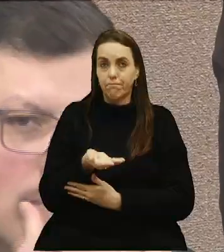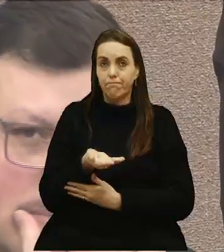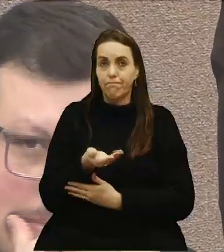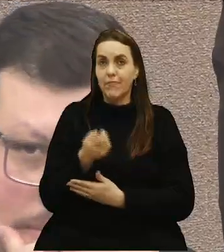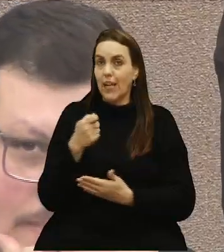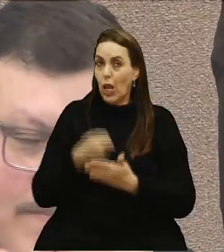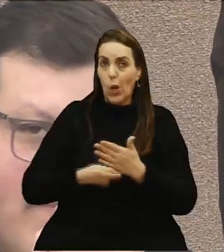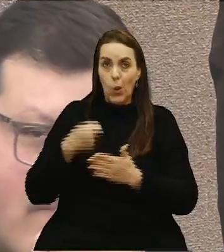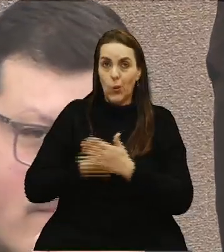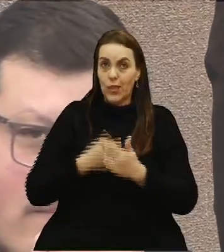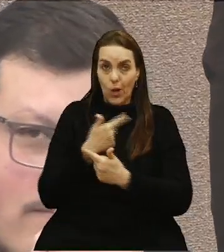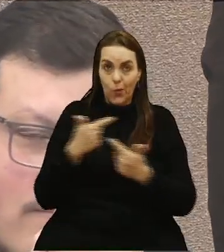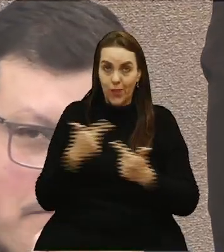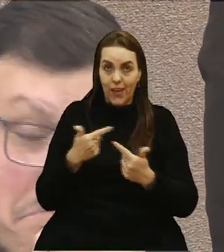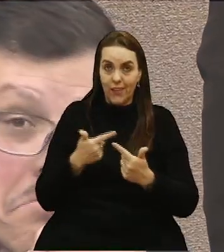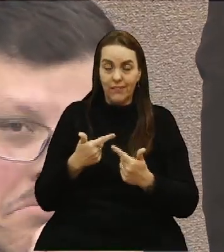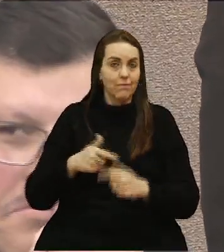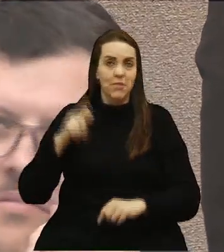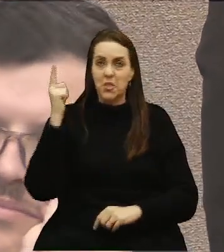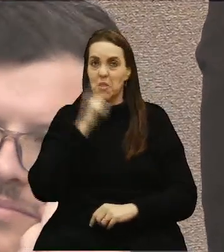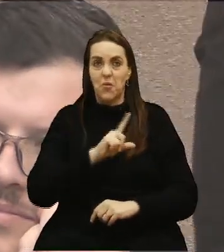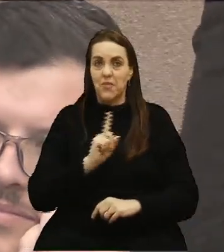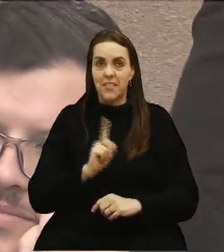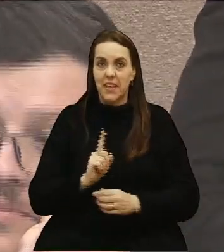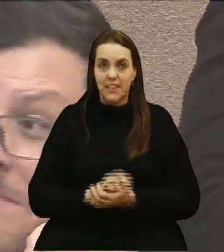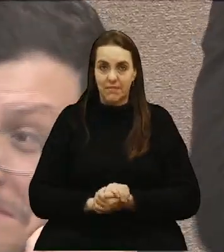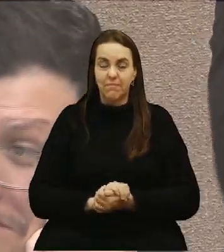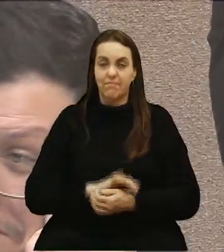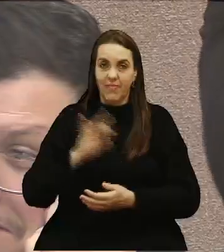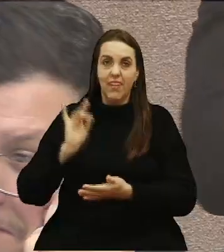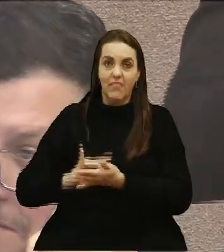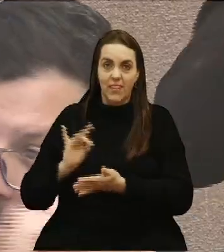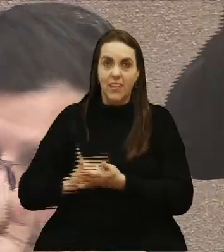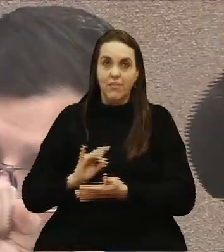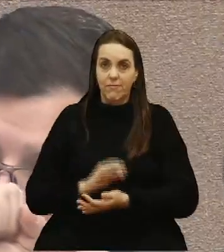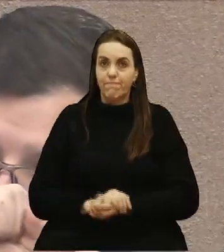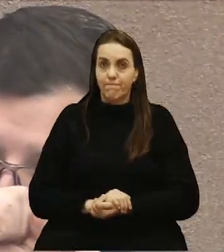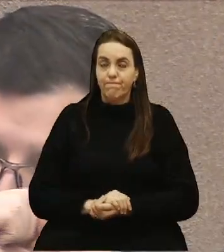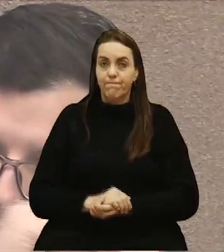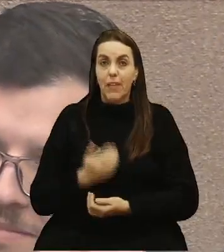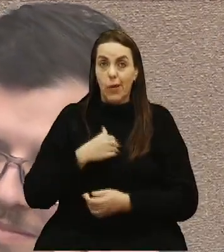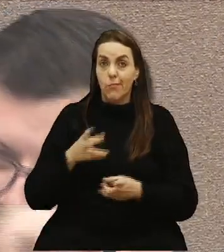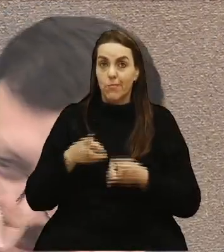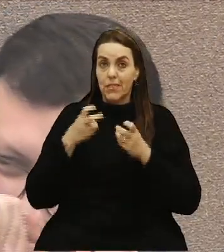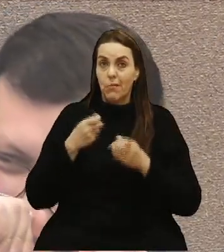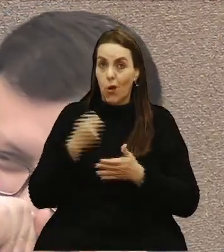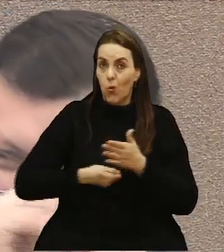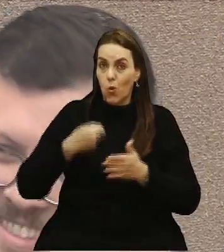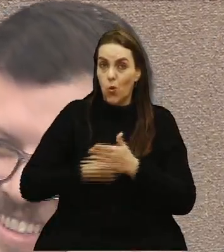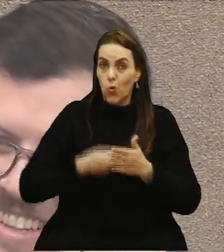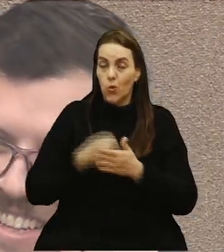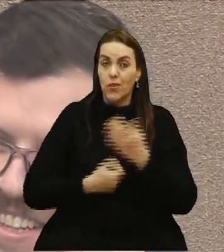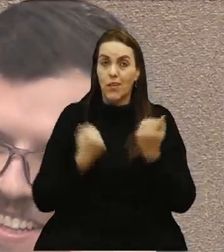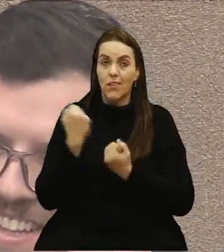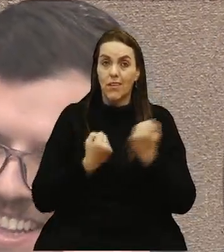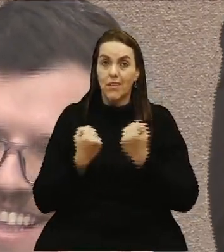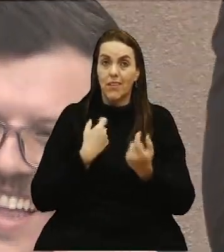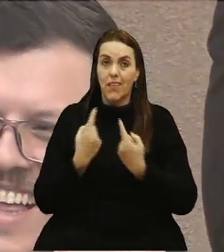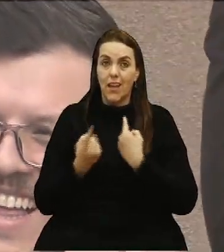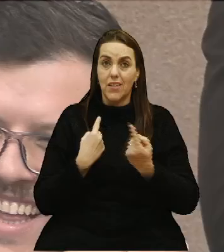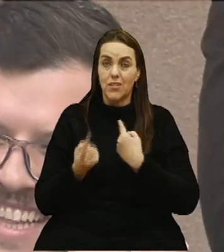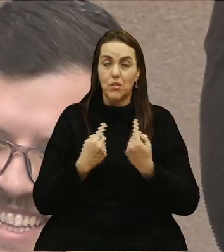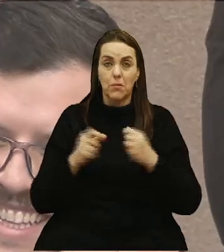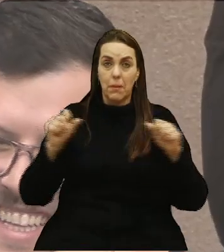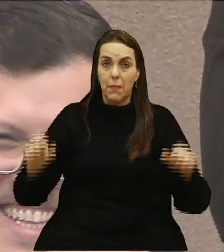luta não tem ganho. Essa é a maior verdade. Eu estou lutando na questão do trânsito para algumas melhorias e só com o